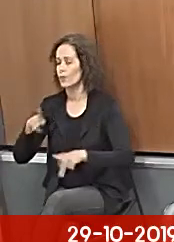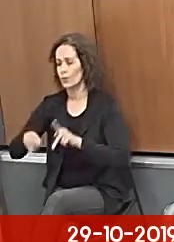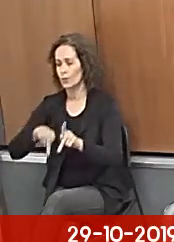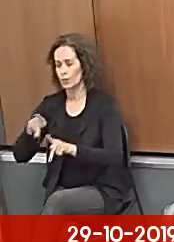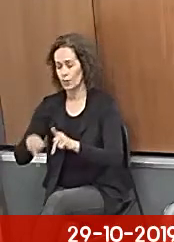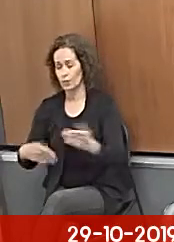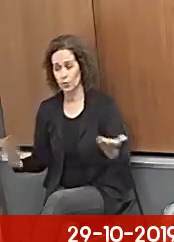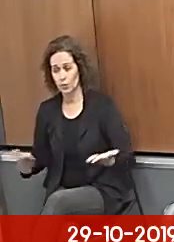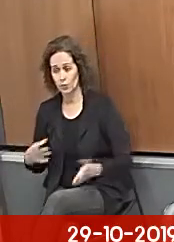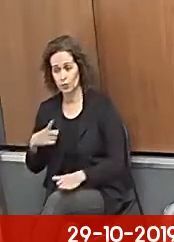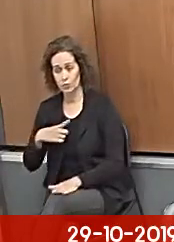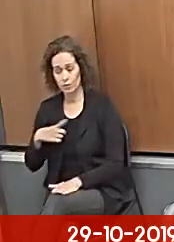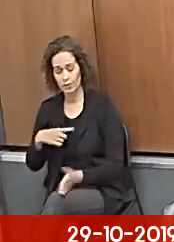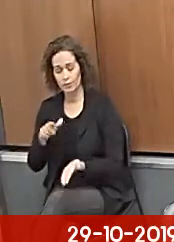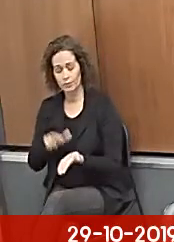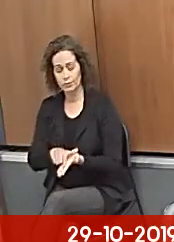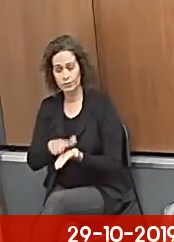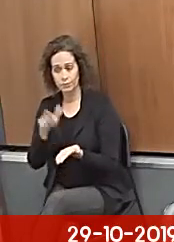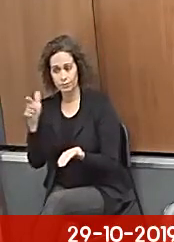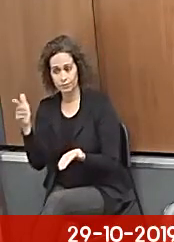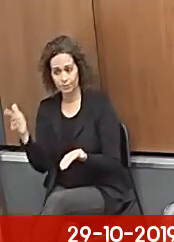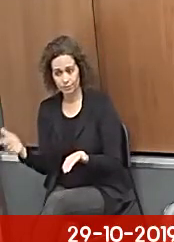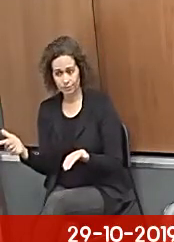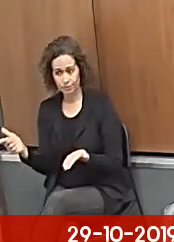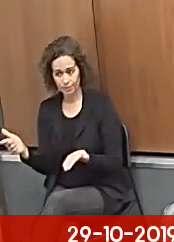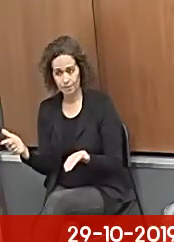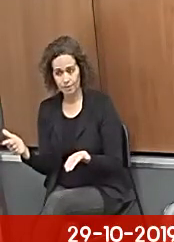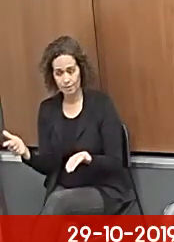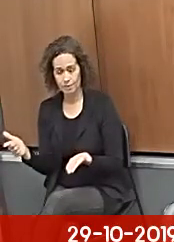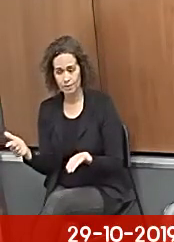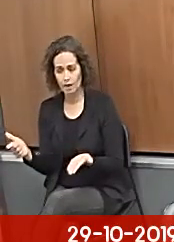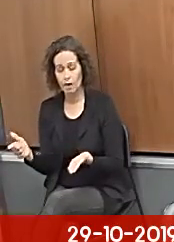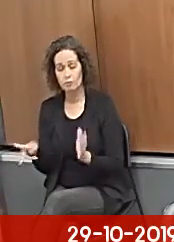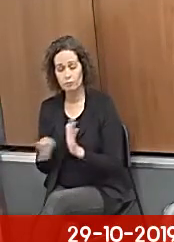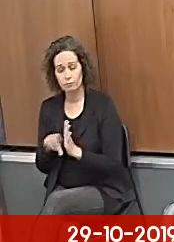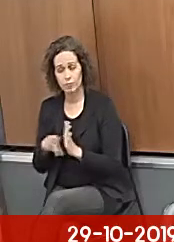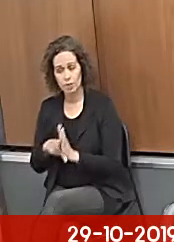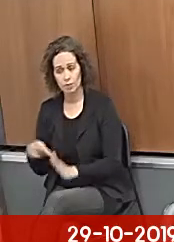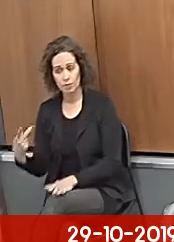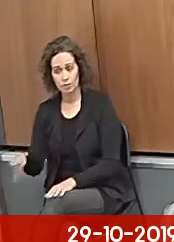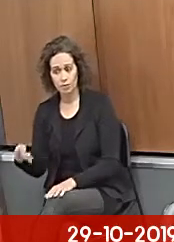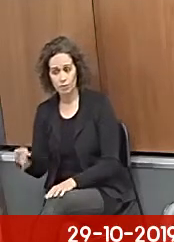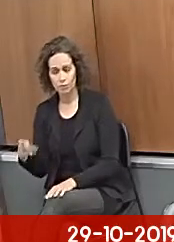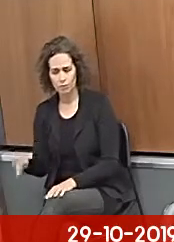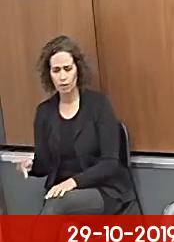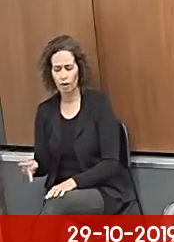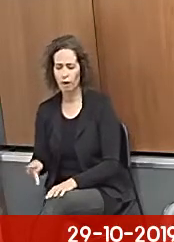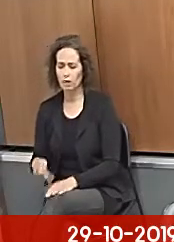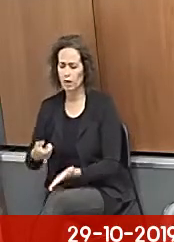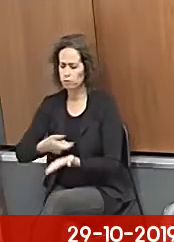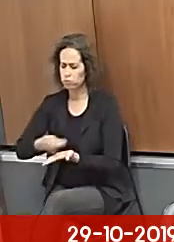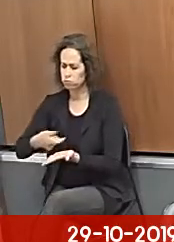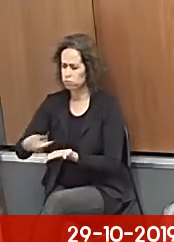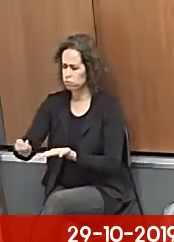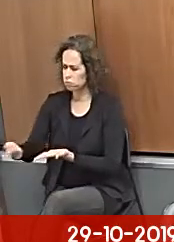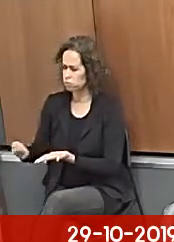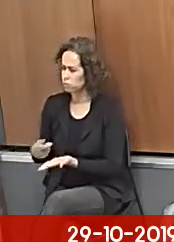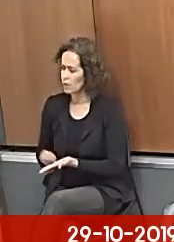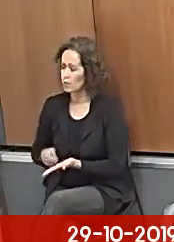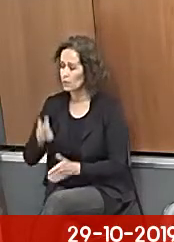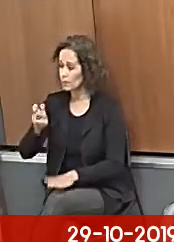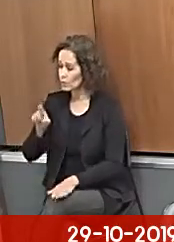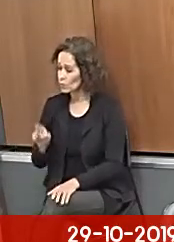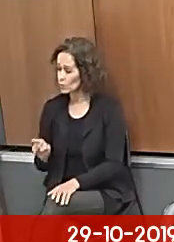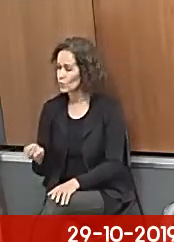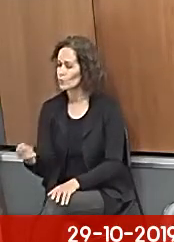temos um jornal que é da Arena Independência, com tiragem de 5 mil exemplares por mês, e nós